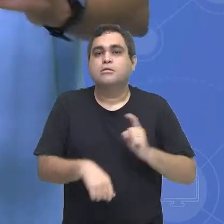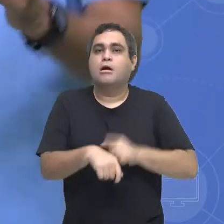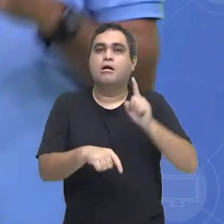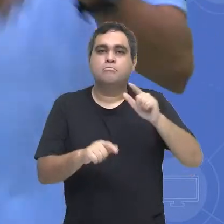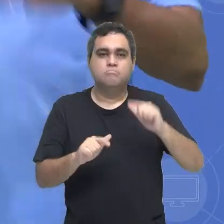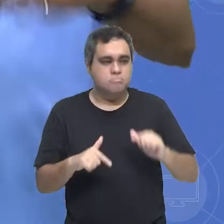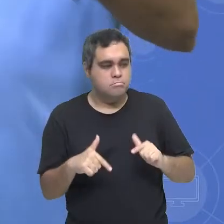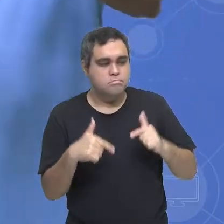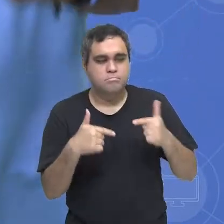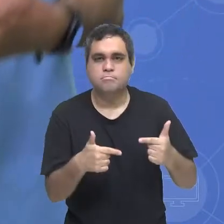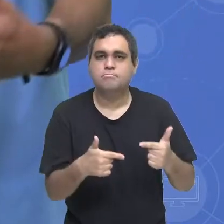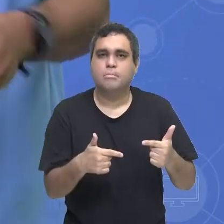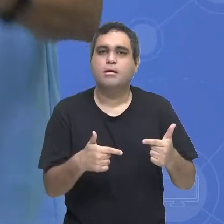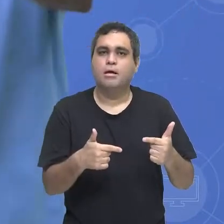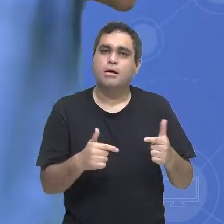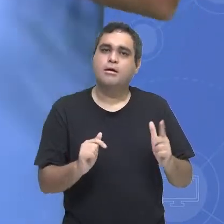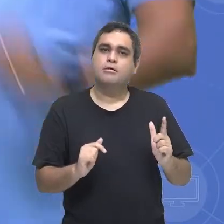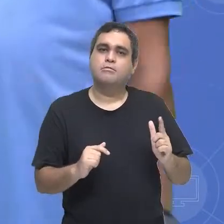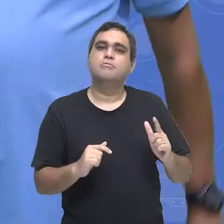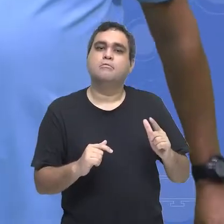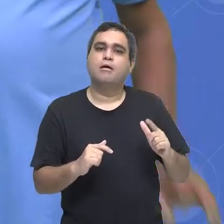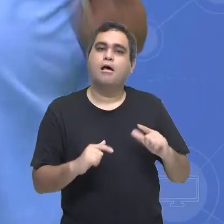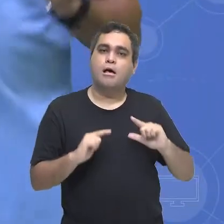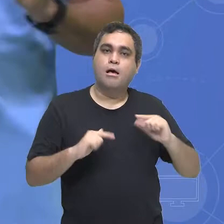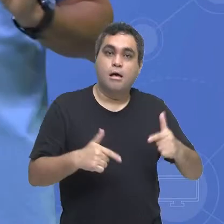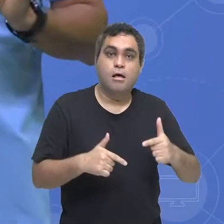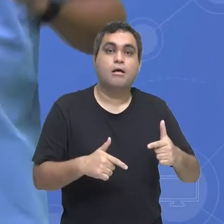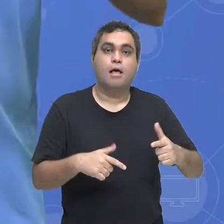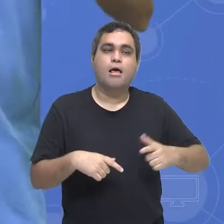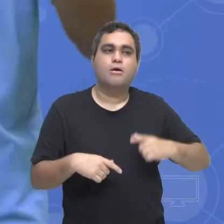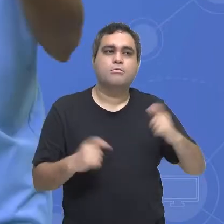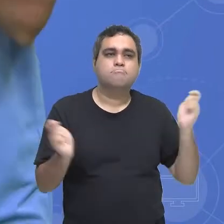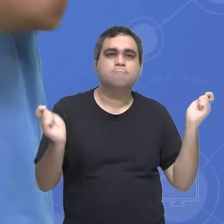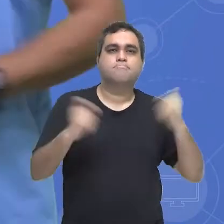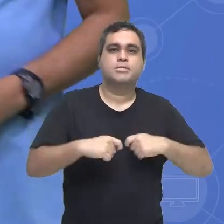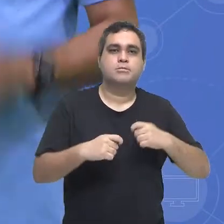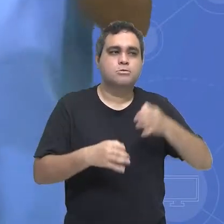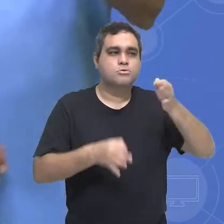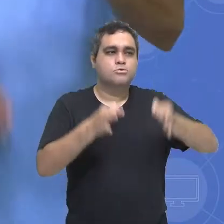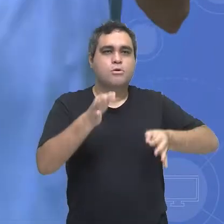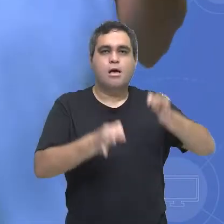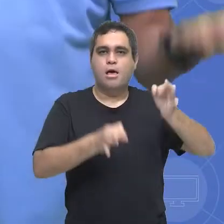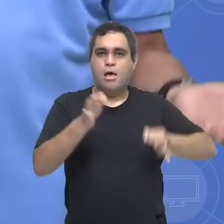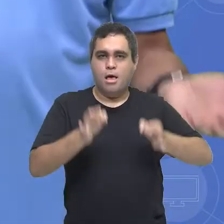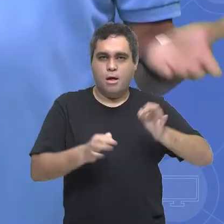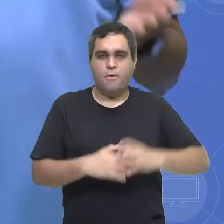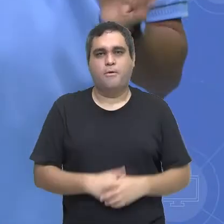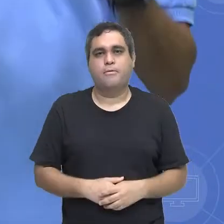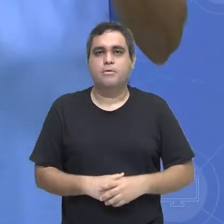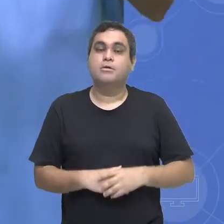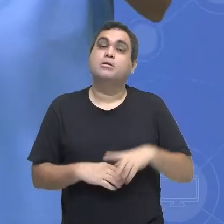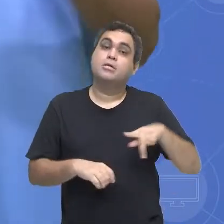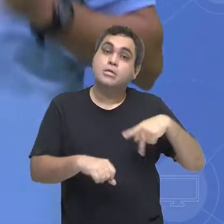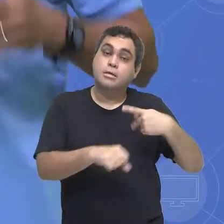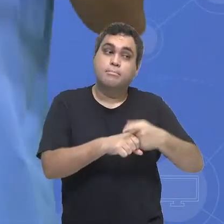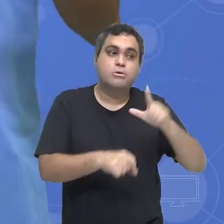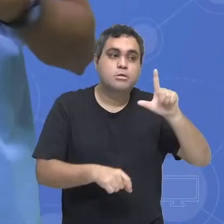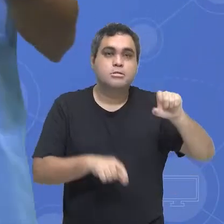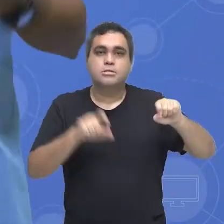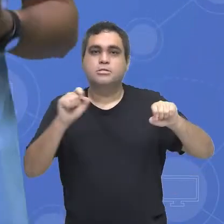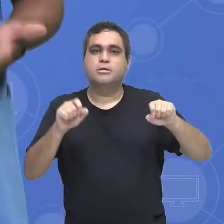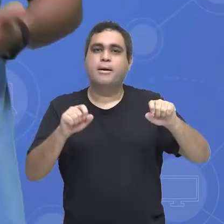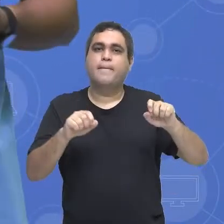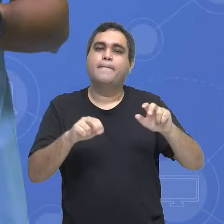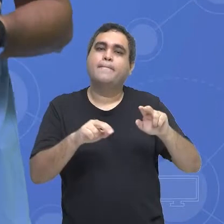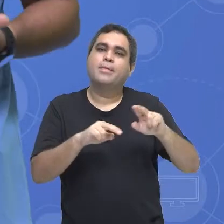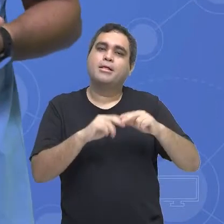ação, partir para a ação, ter essa capacidade de julgar e decidir depois, baseado